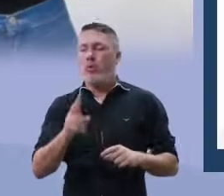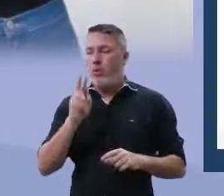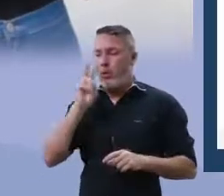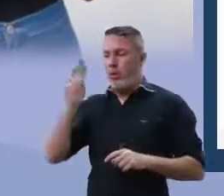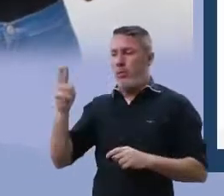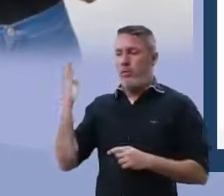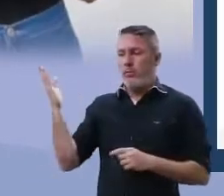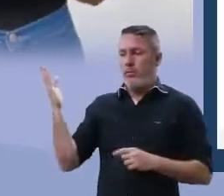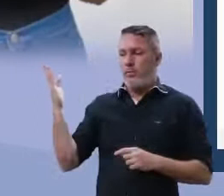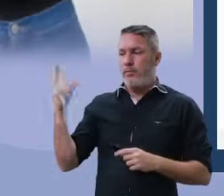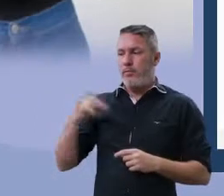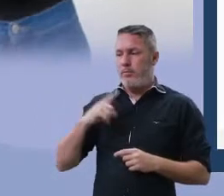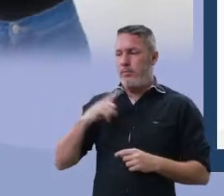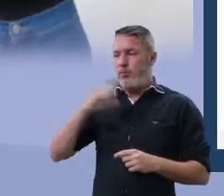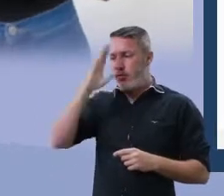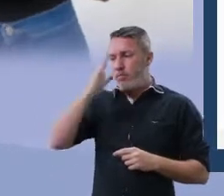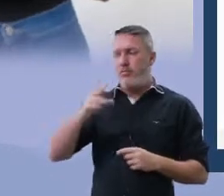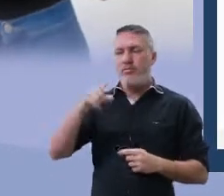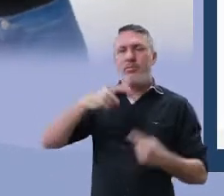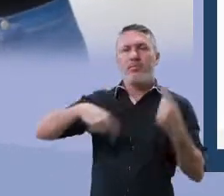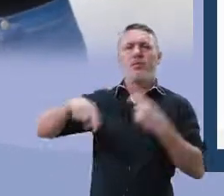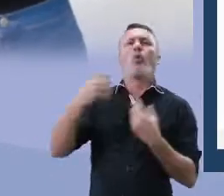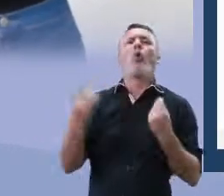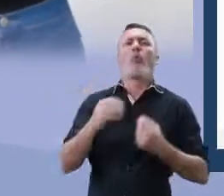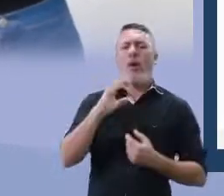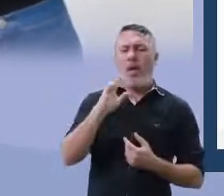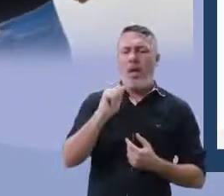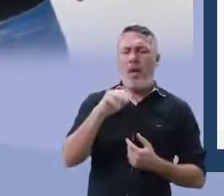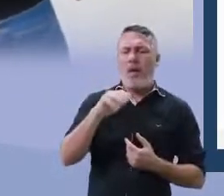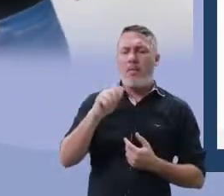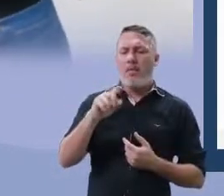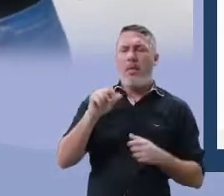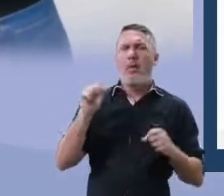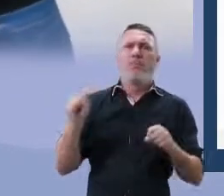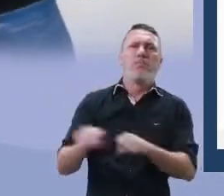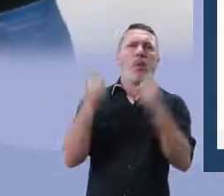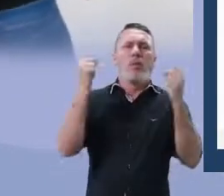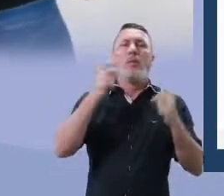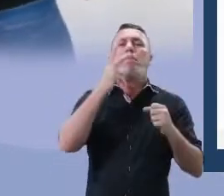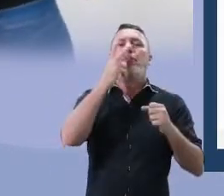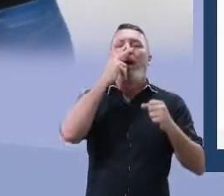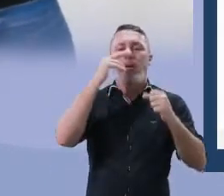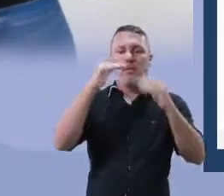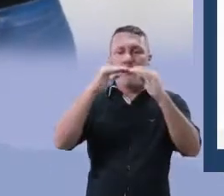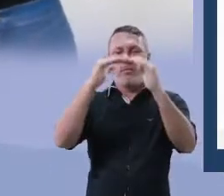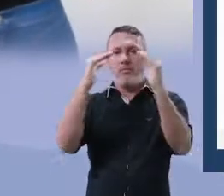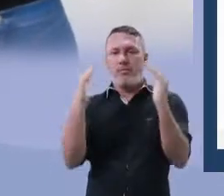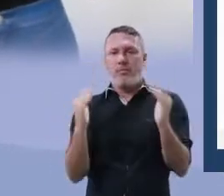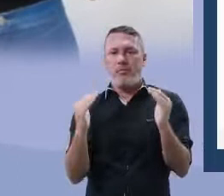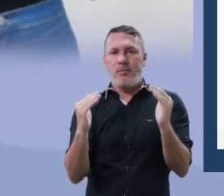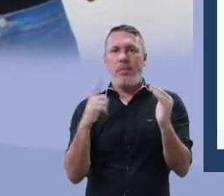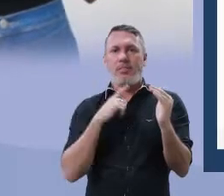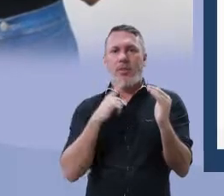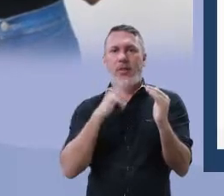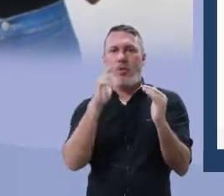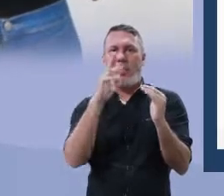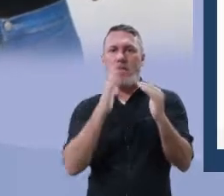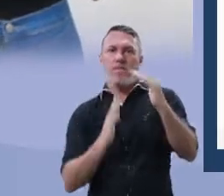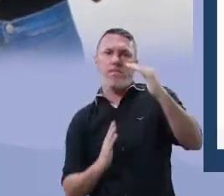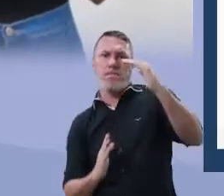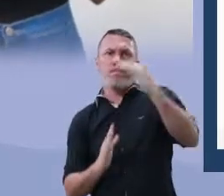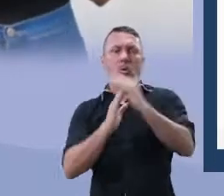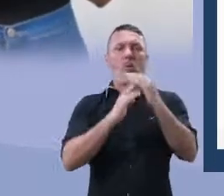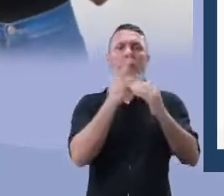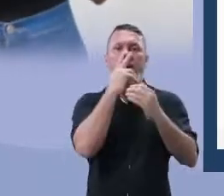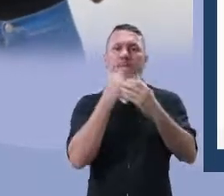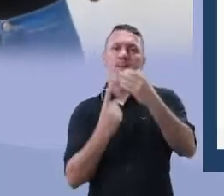por que isso acontece? Olha lá, a liberação do CFC, na presença da radiação, o cloro, ao ser quebrado